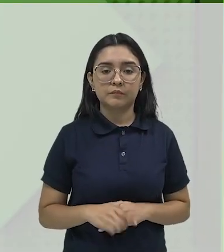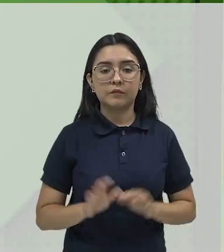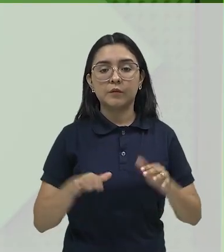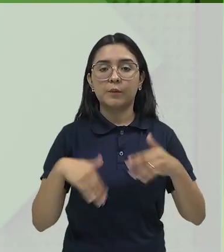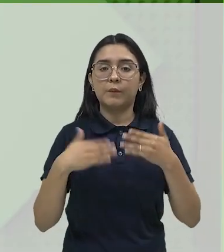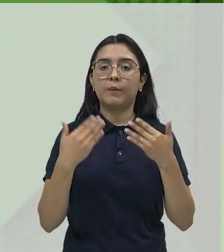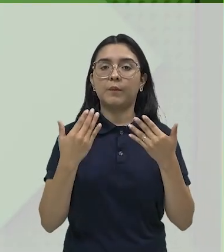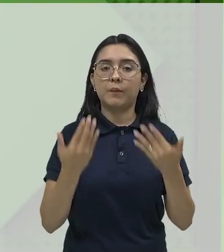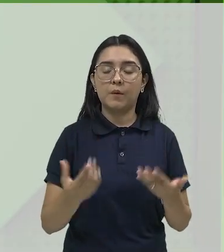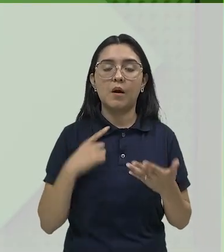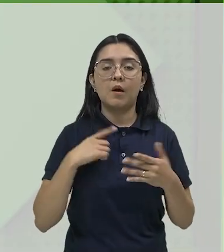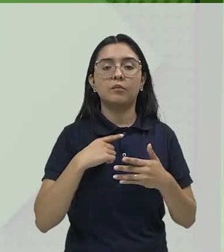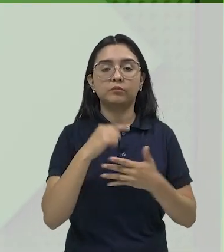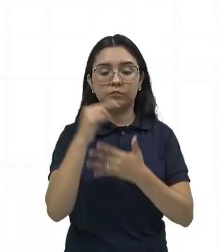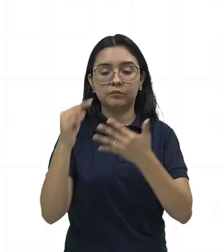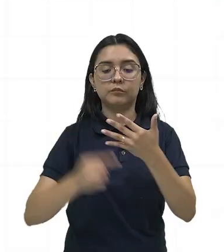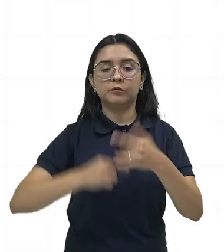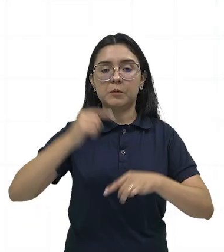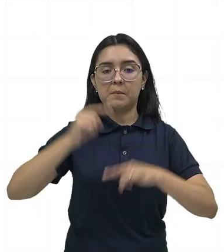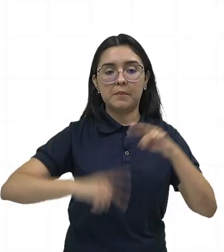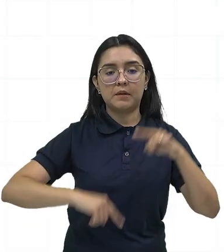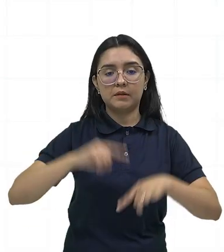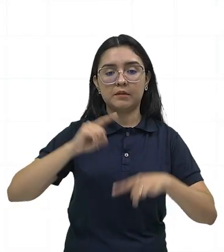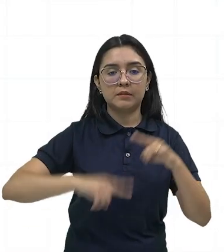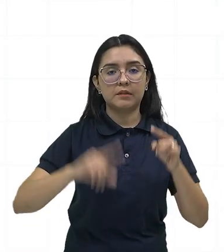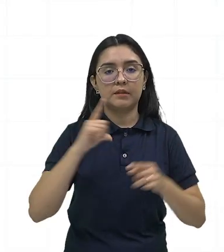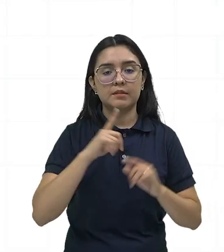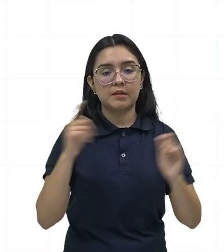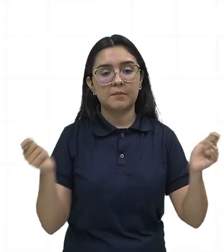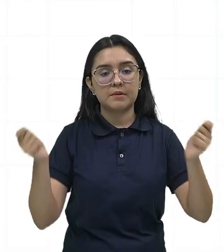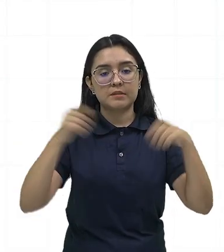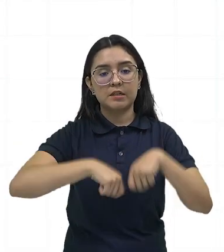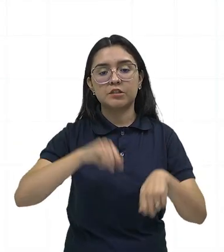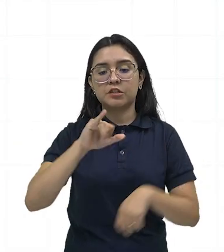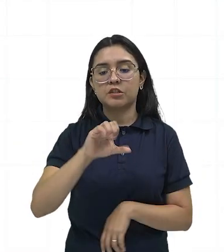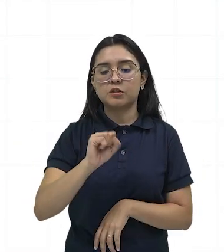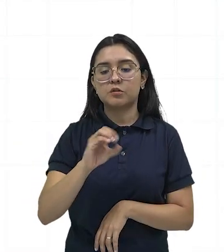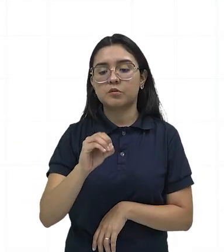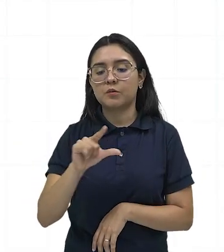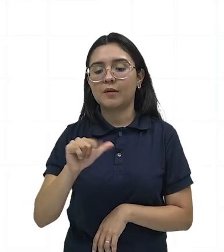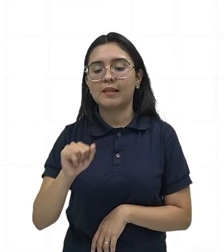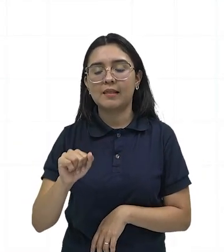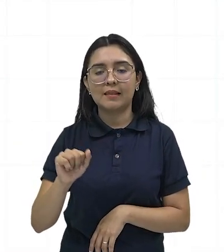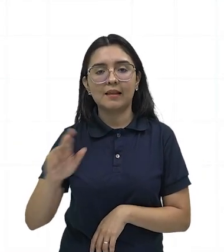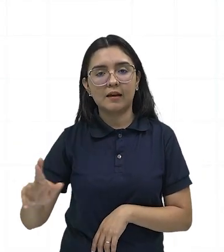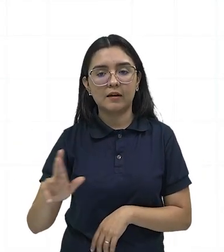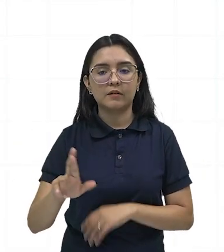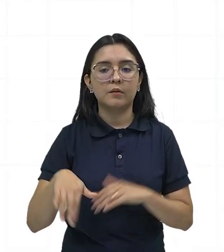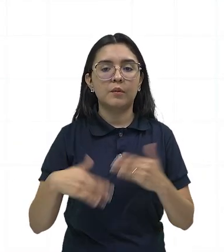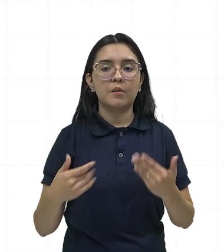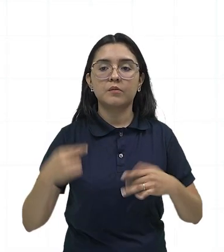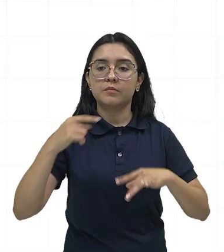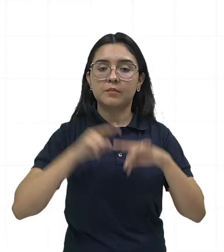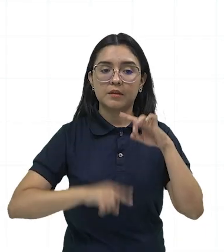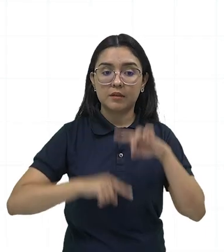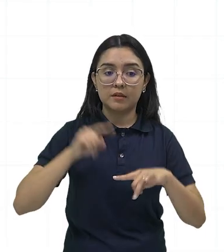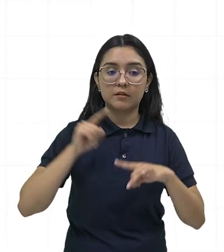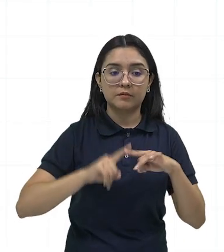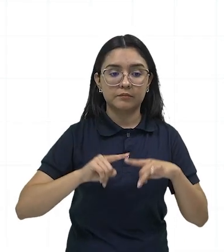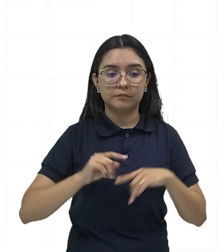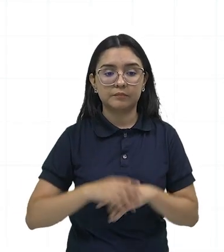quais são esses materiais que têm essa capacidade, né? Quais são os materiais chamados aí